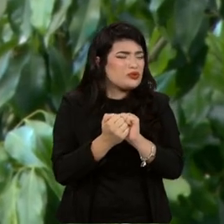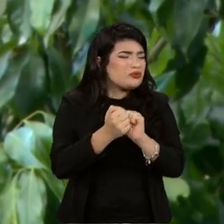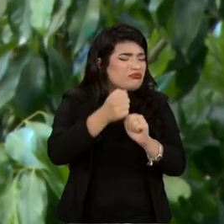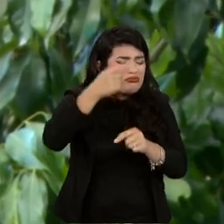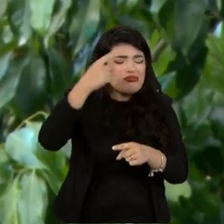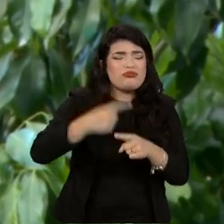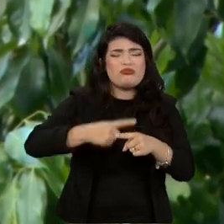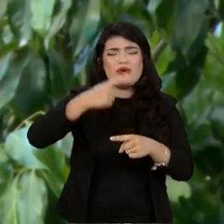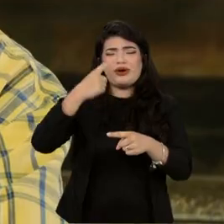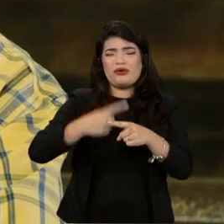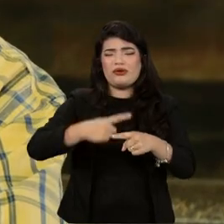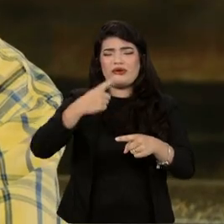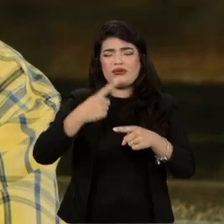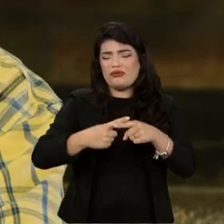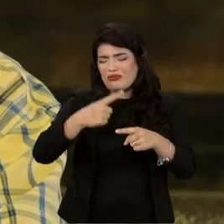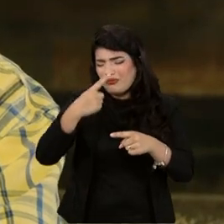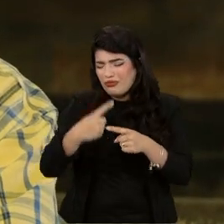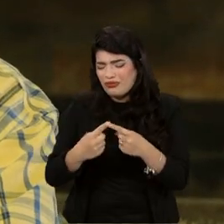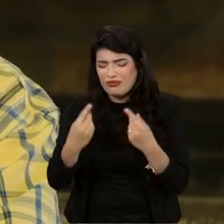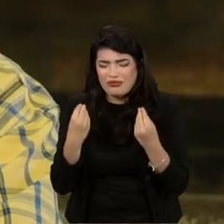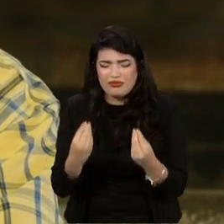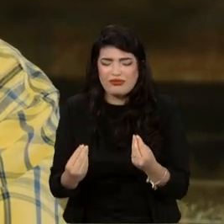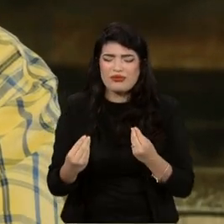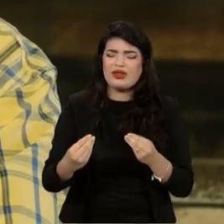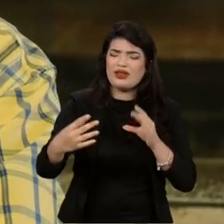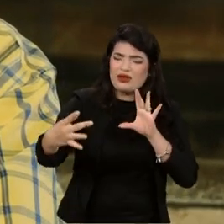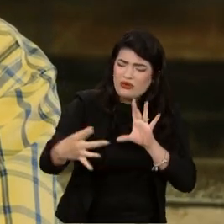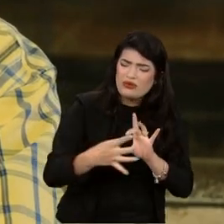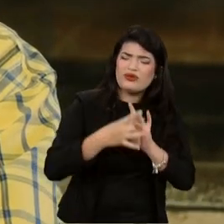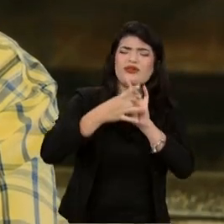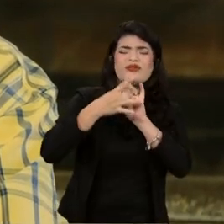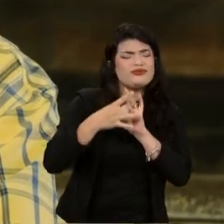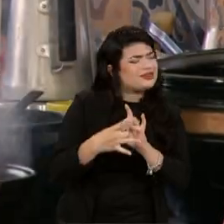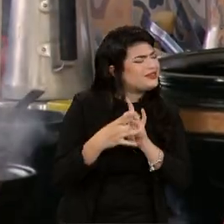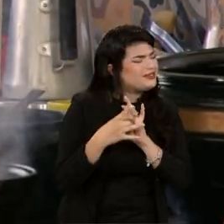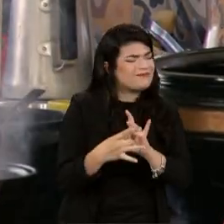porque a gente era unido.